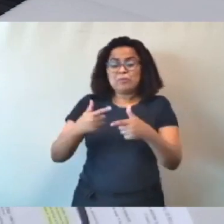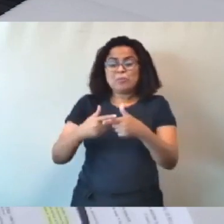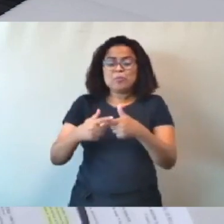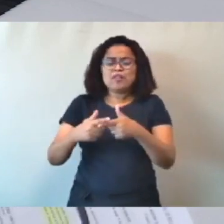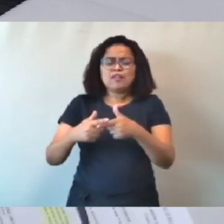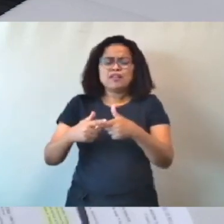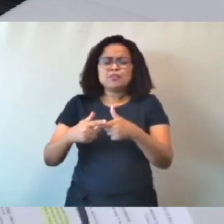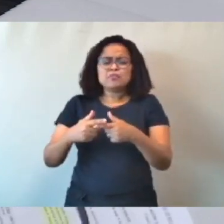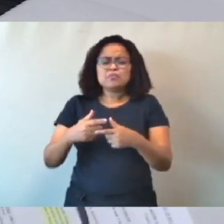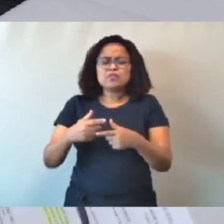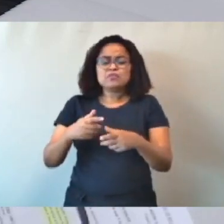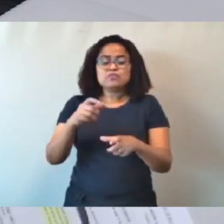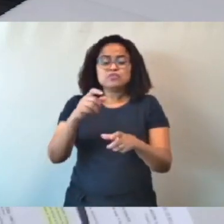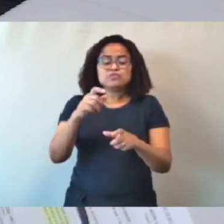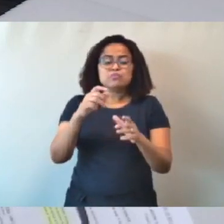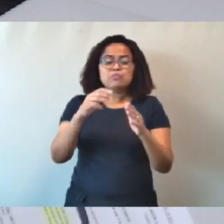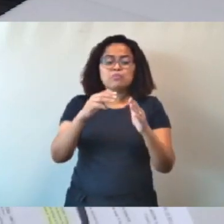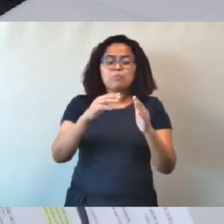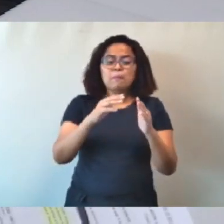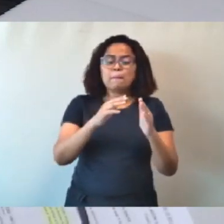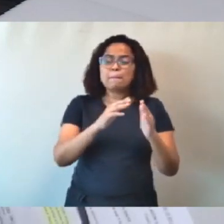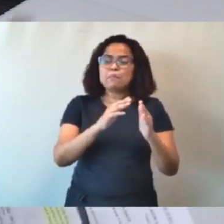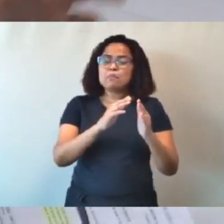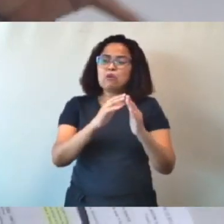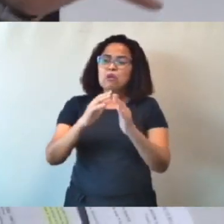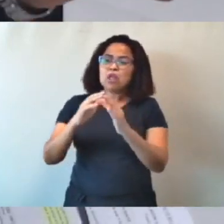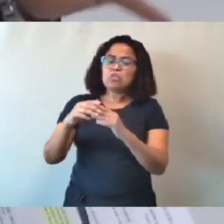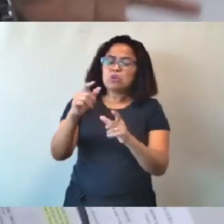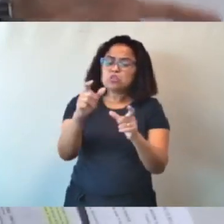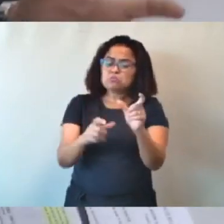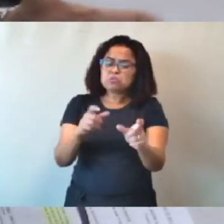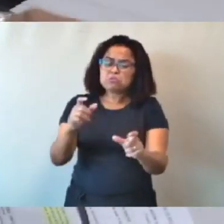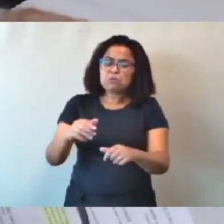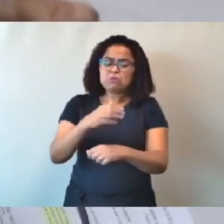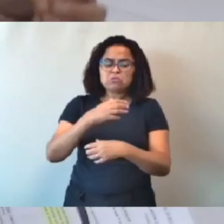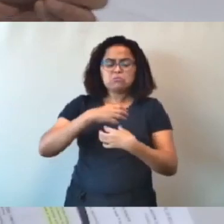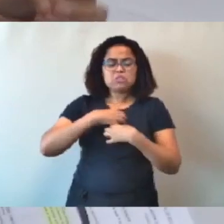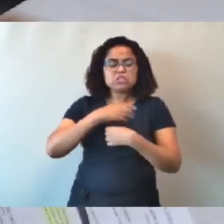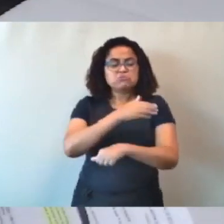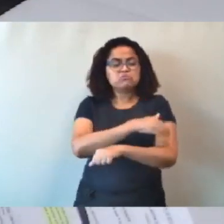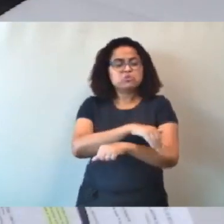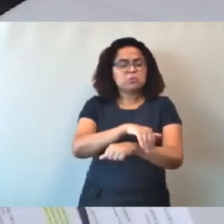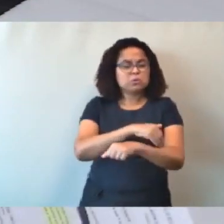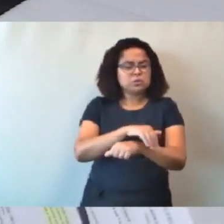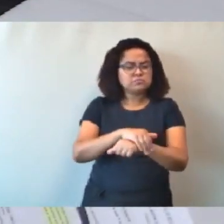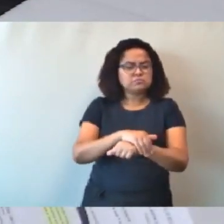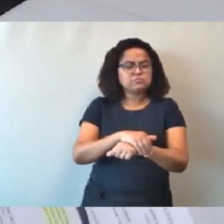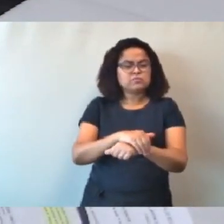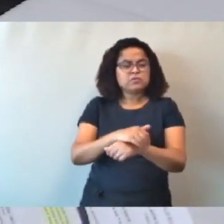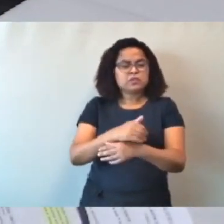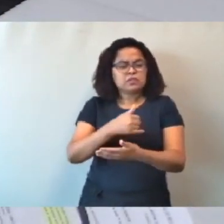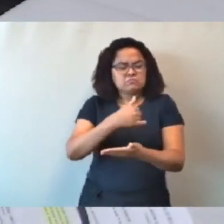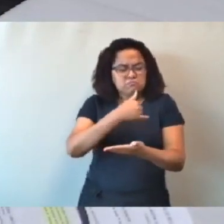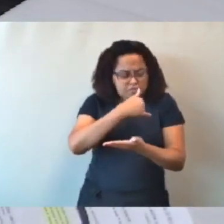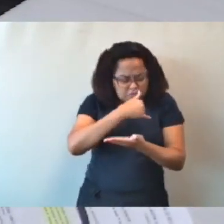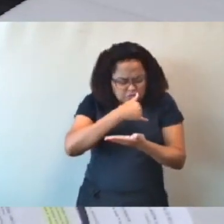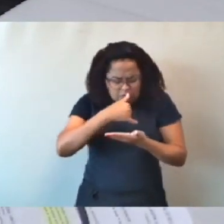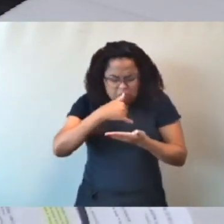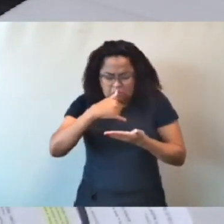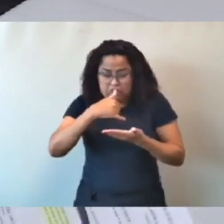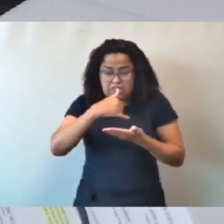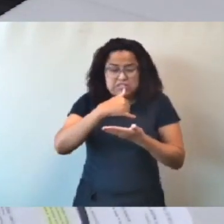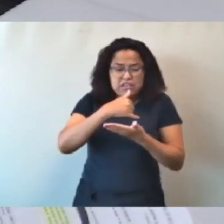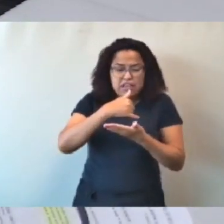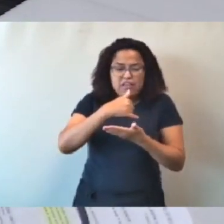Conjugado aos moradores de ruas, nós temos muitas pessoas drogadas, viciadas. Aí nós